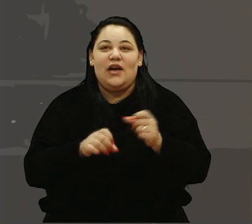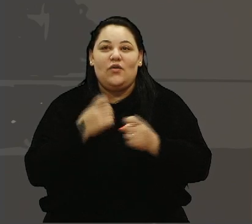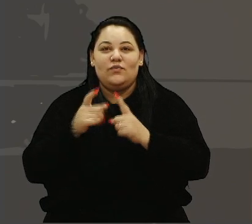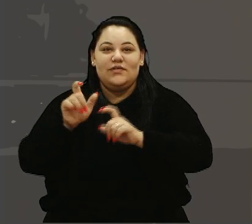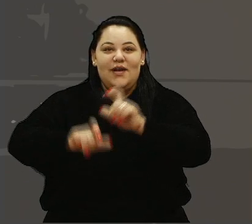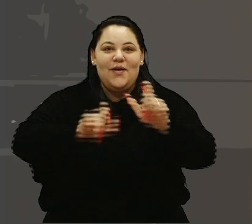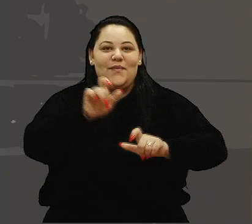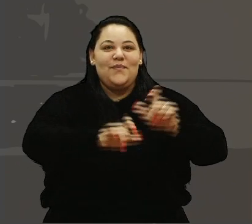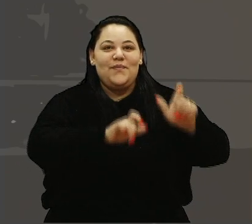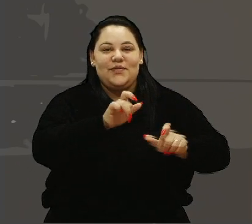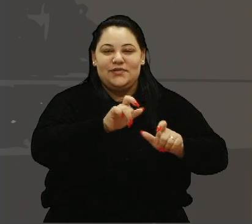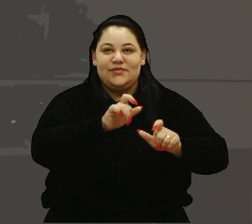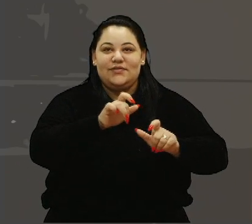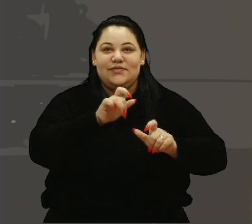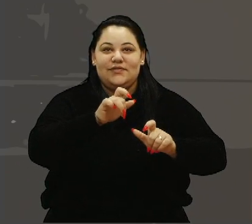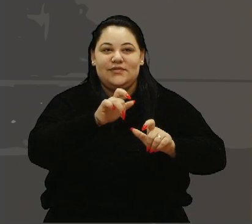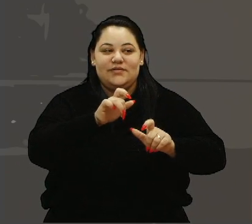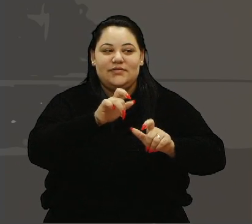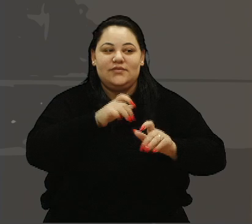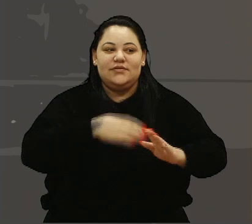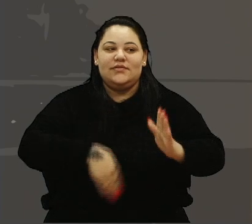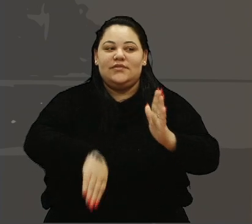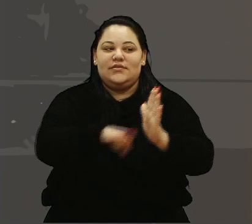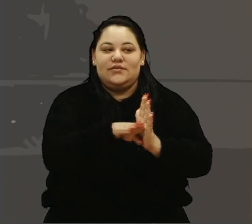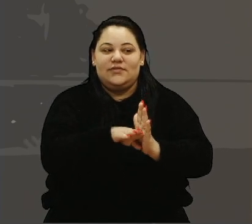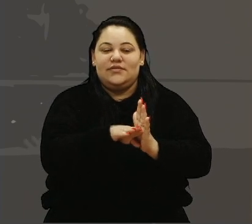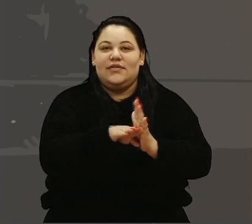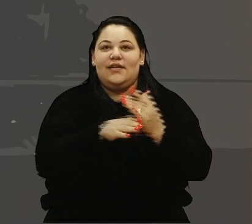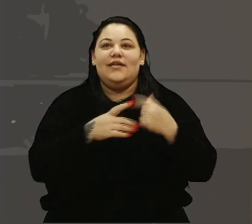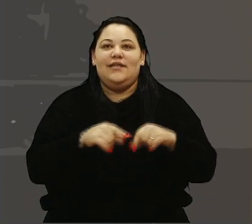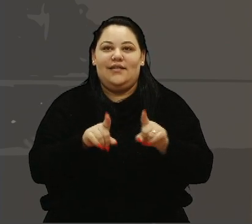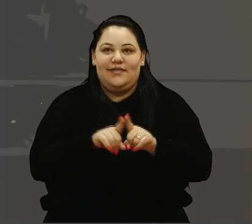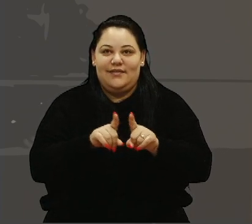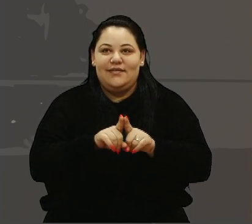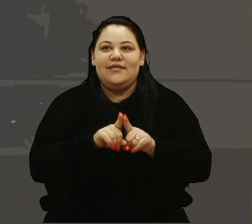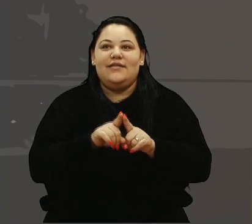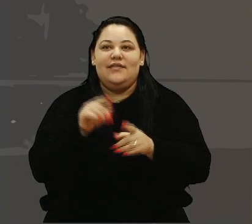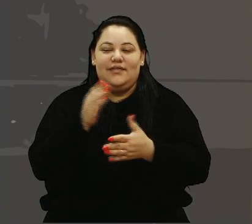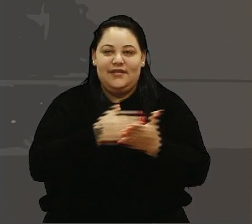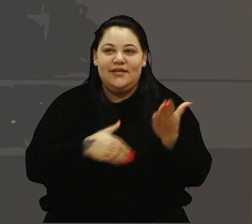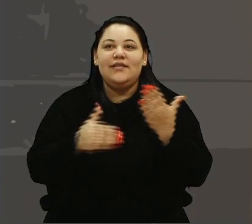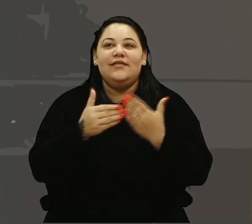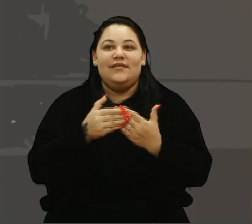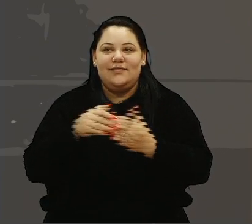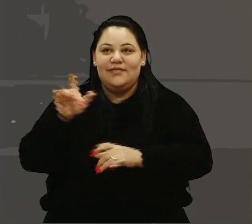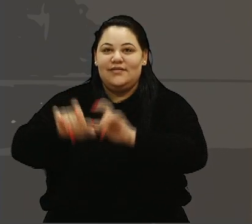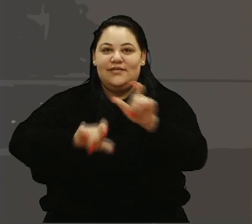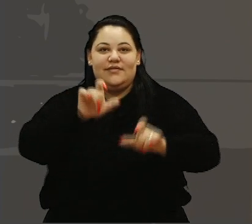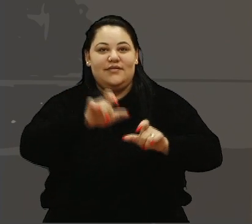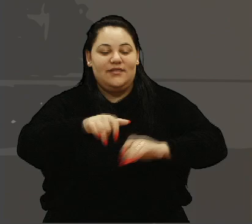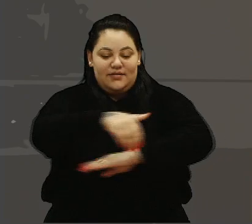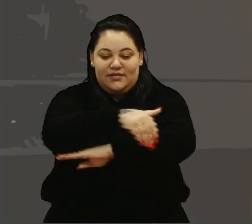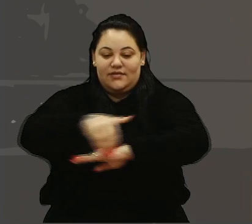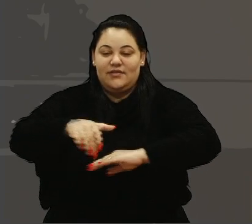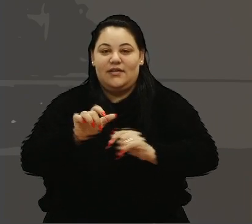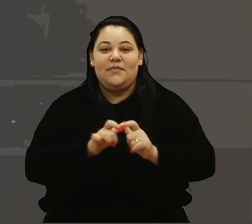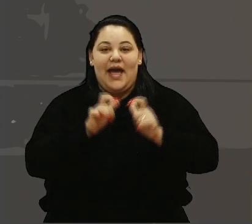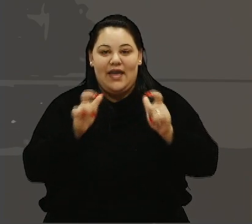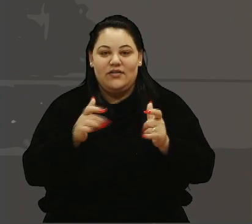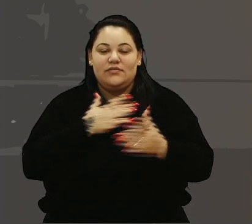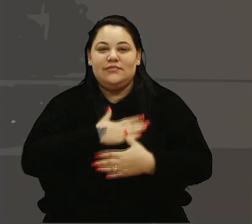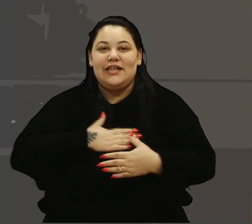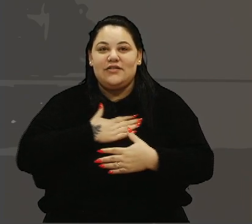e agora foi proibido estacionar em ambos os lados. Todos os moradores da rua, por unanimidade, estão